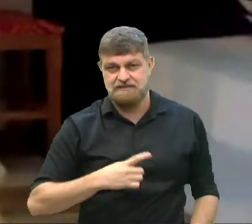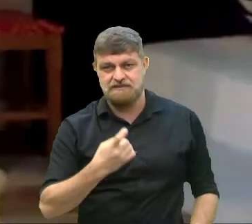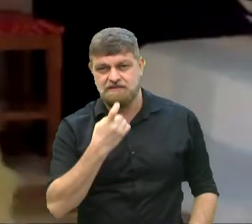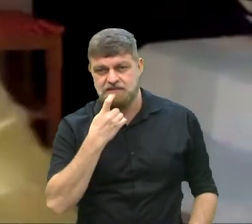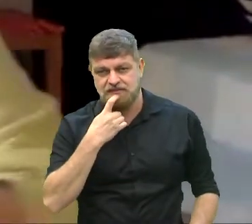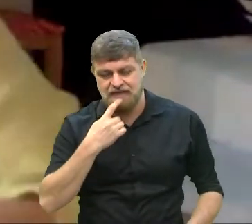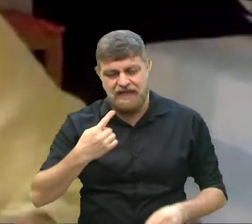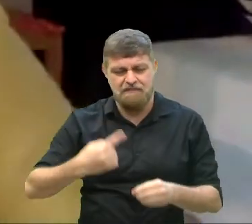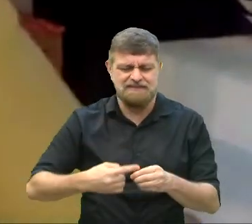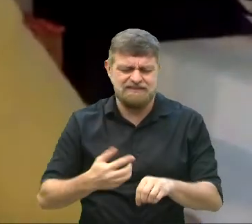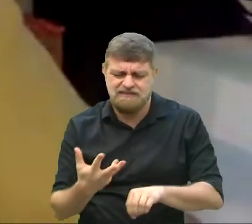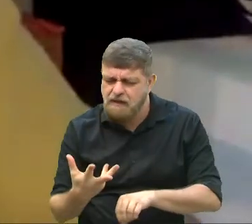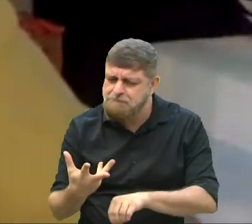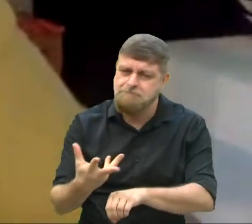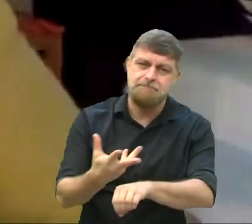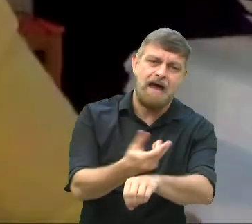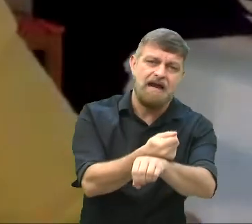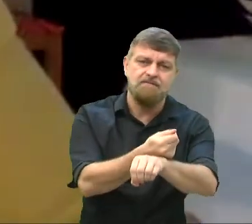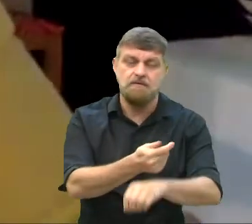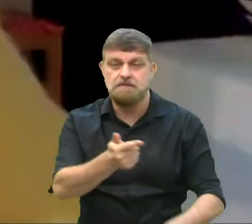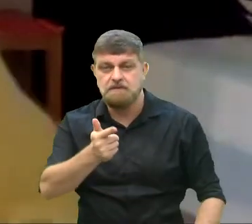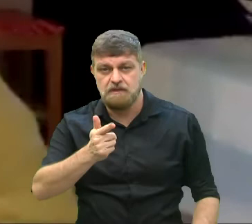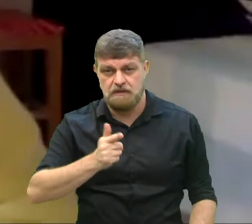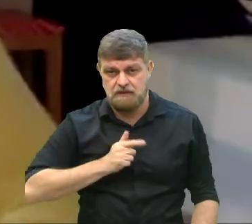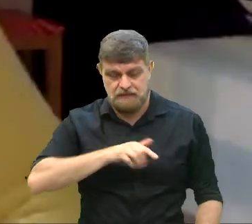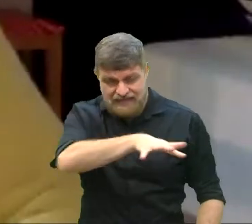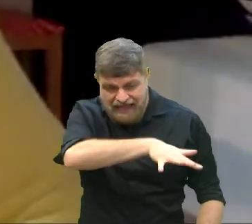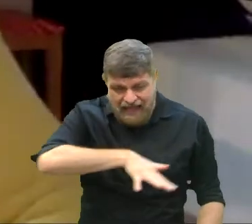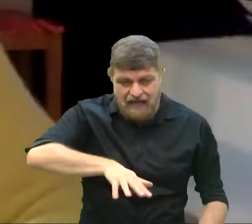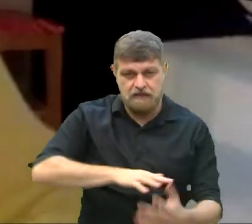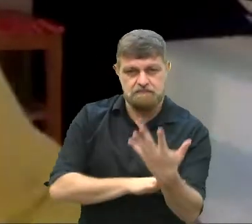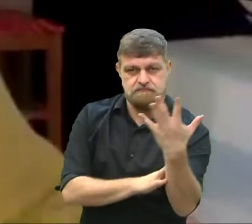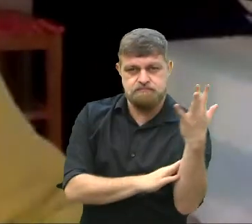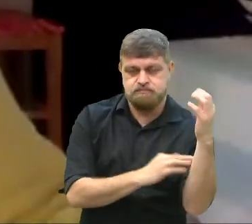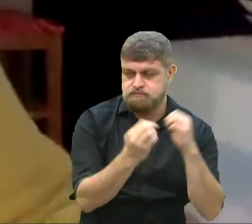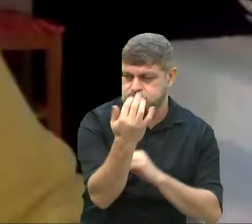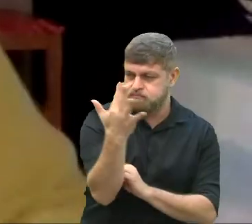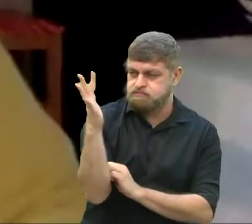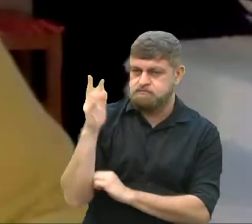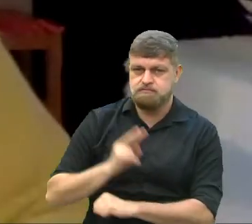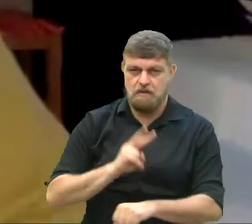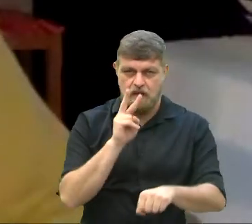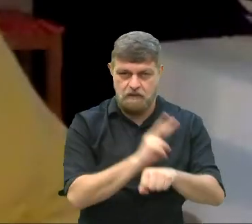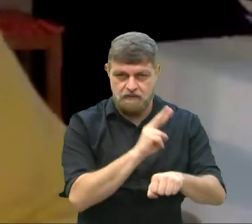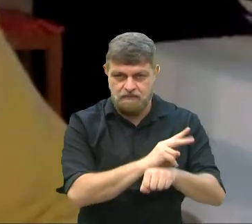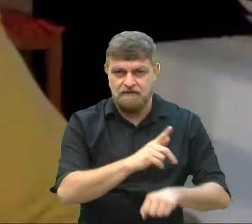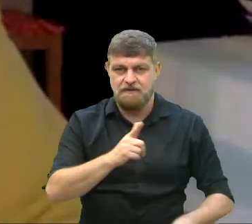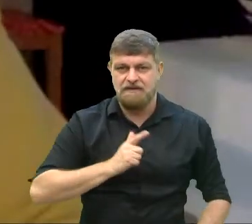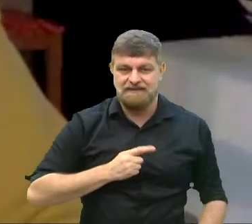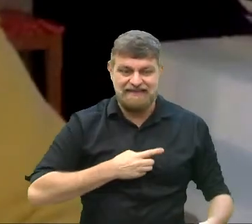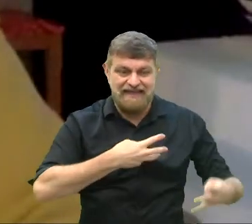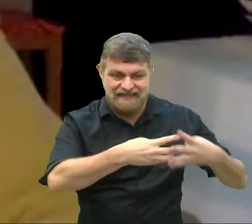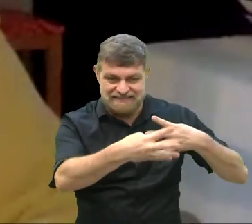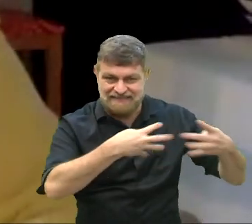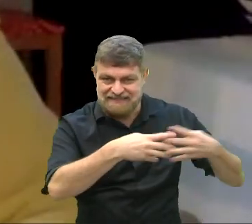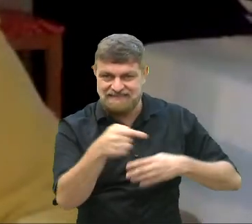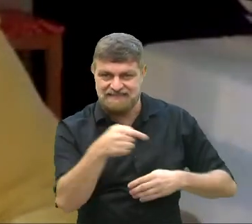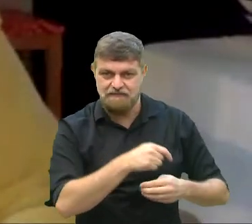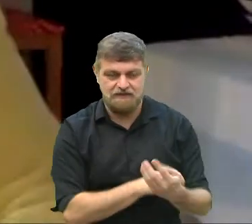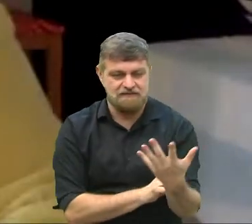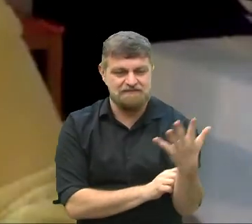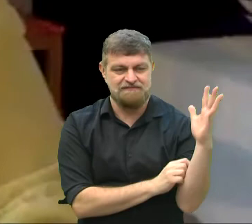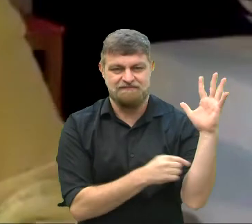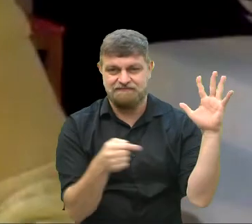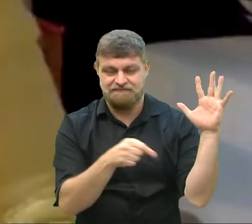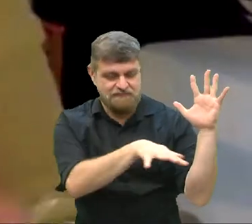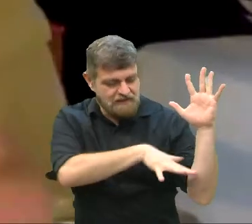cidade maravilhosa que tem as suas áreas naturais protegidas, a floresta de Santa Genebra talvez é uma